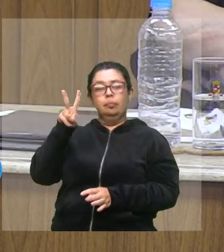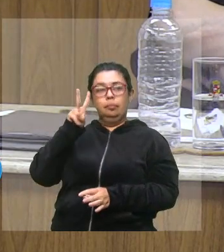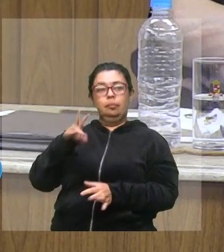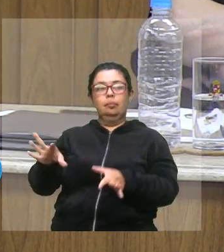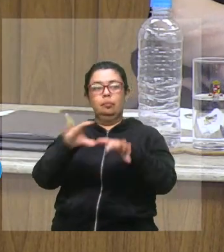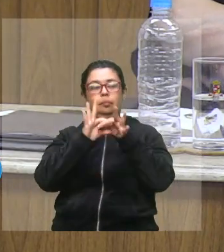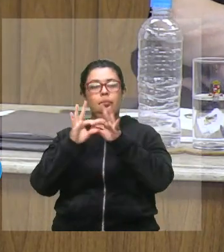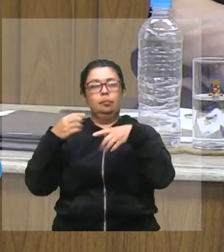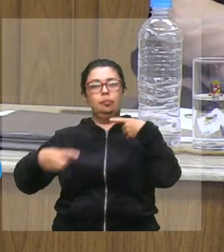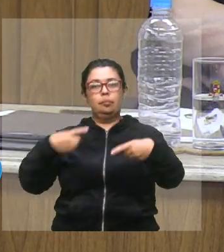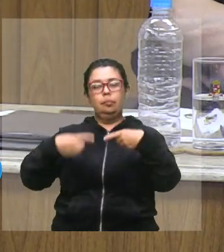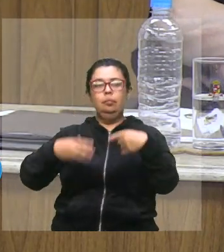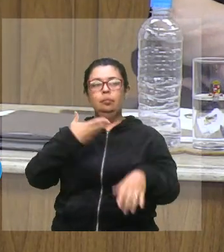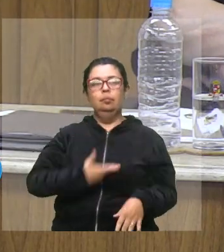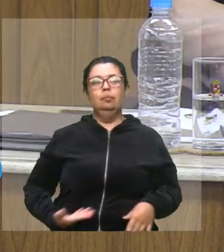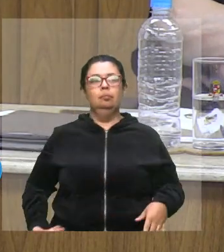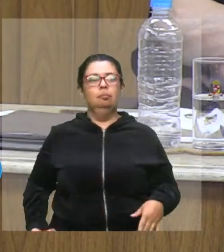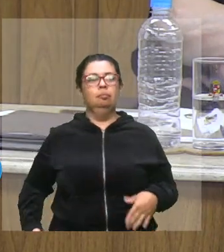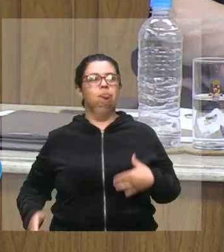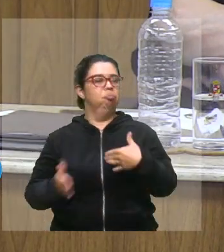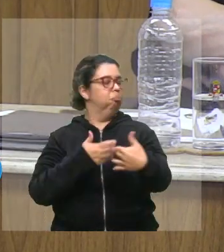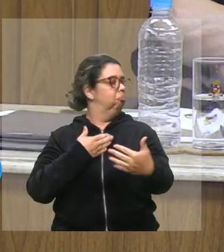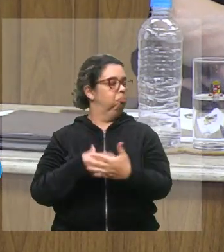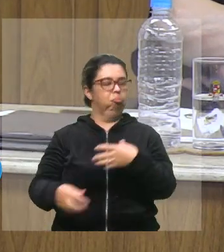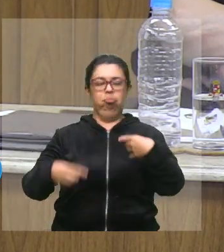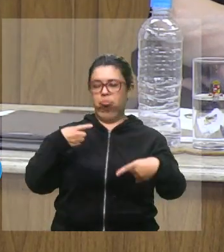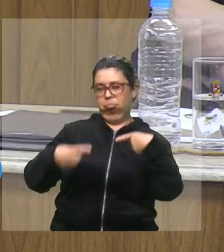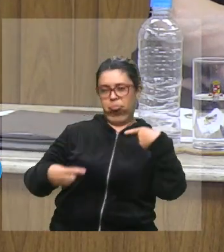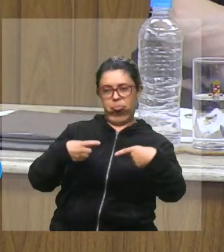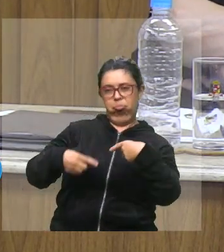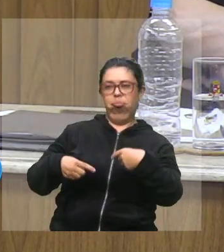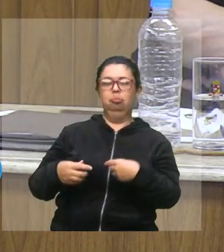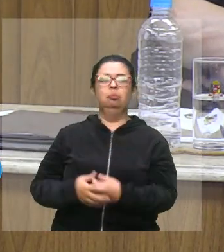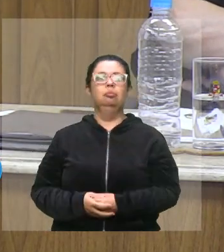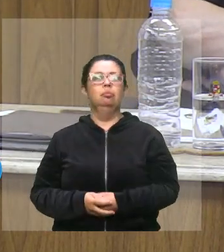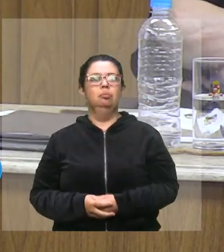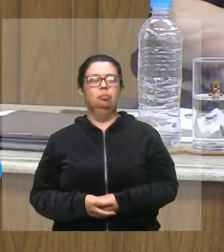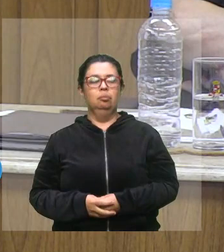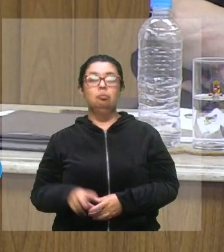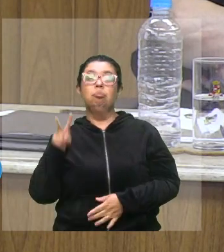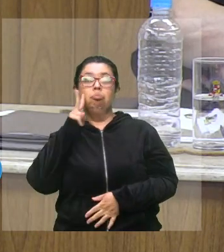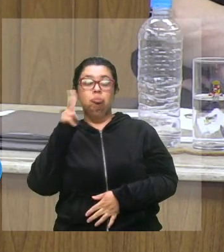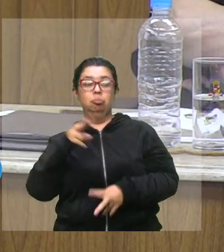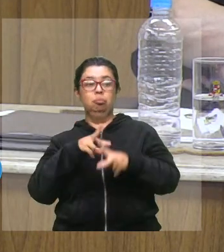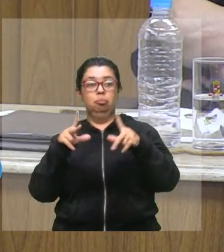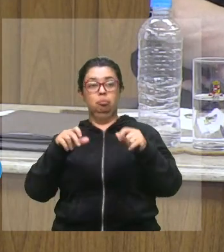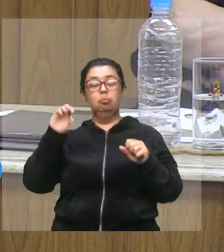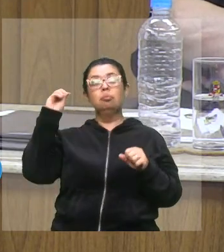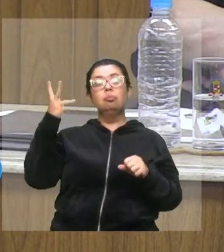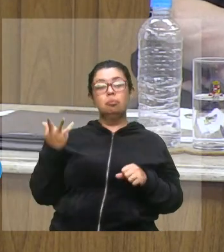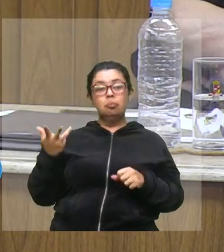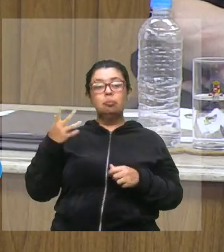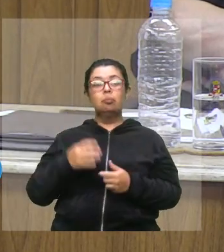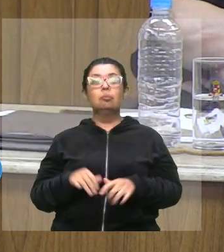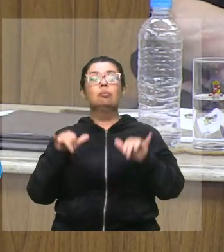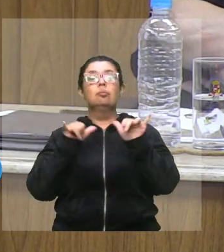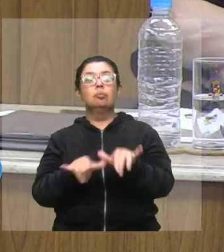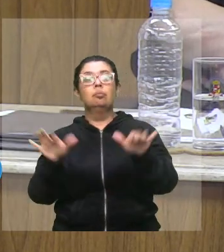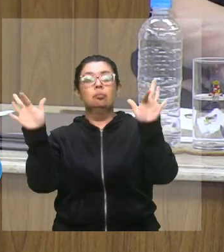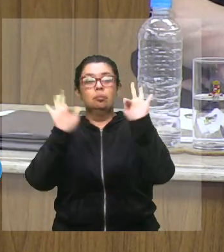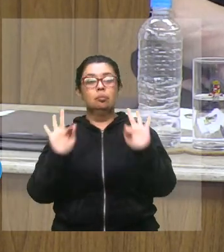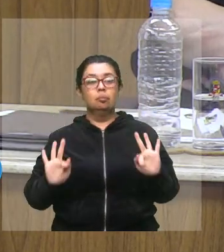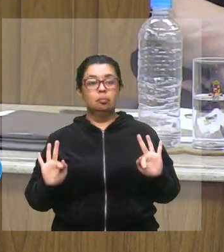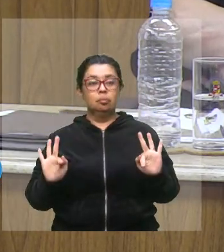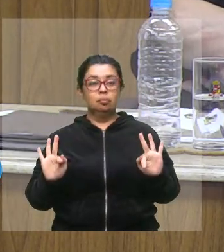política pública, independente de partido A ou partido B, a gente vê as coisas acontecendo. Então, a gente fica muito feliz